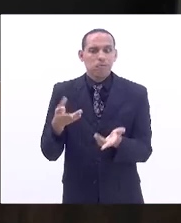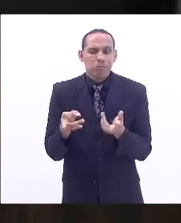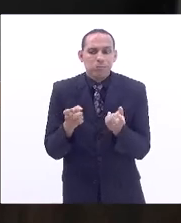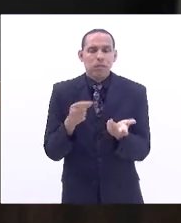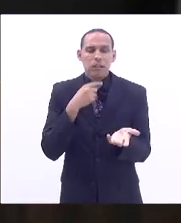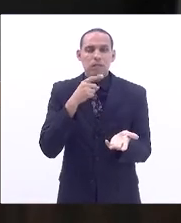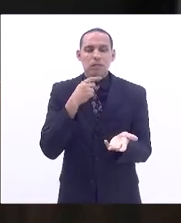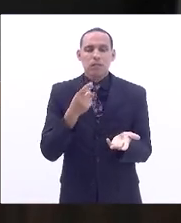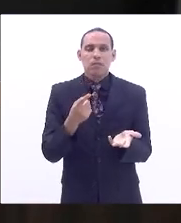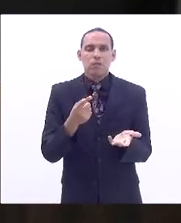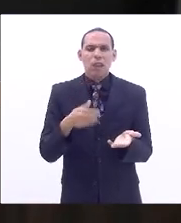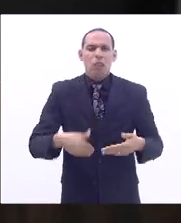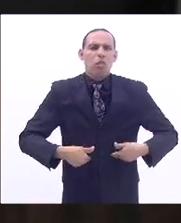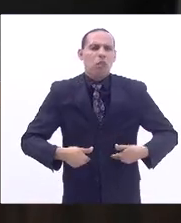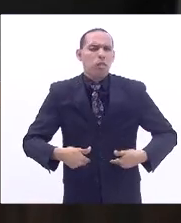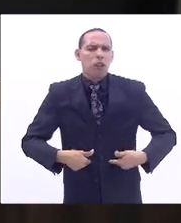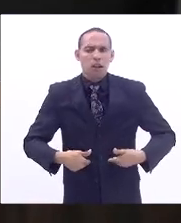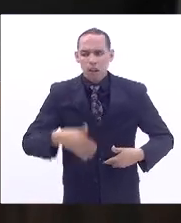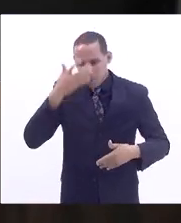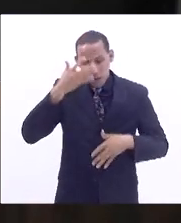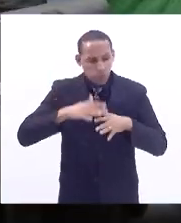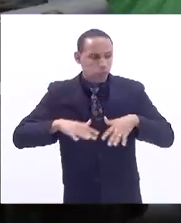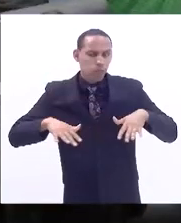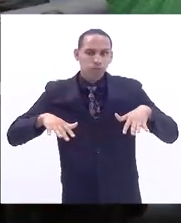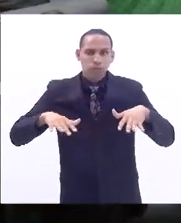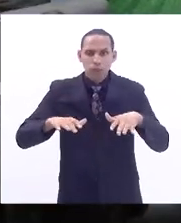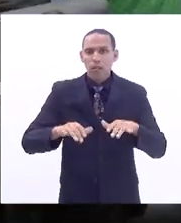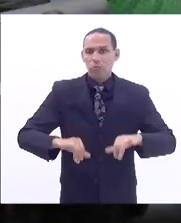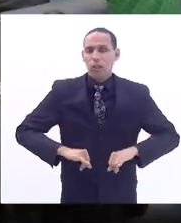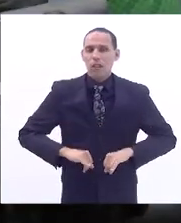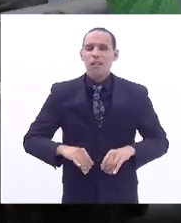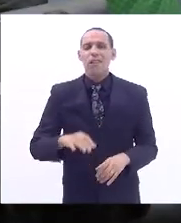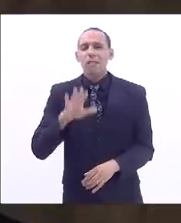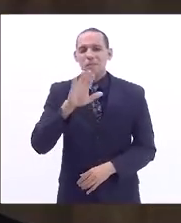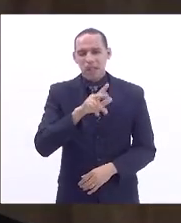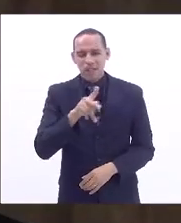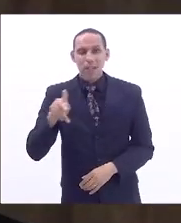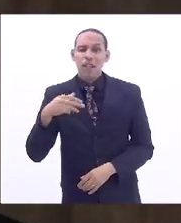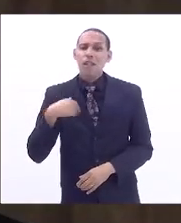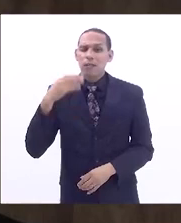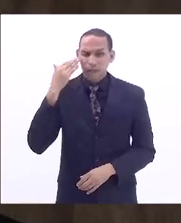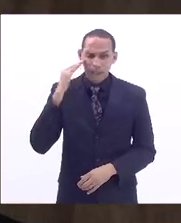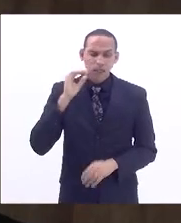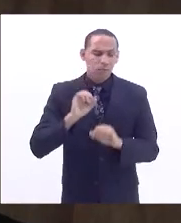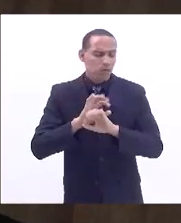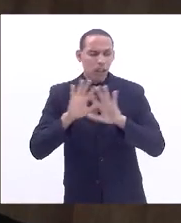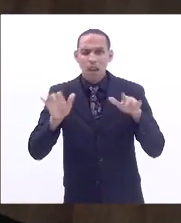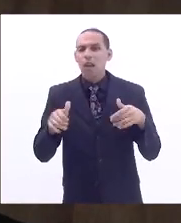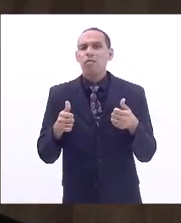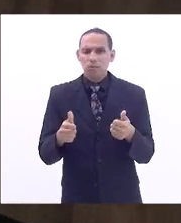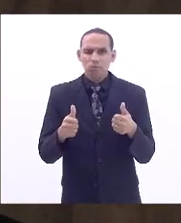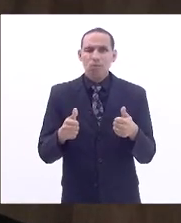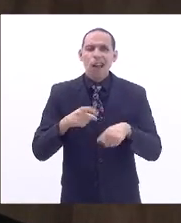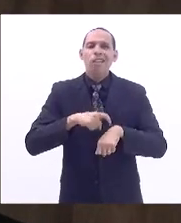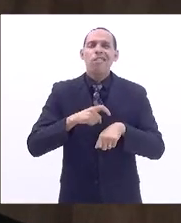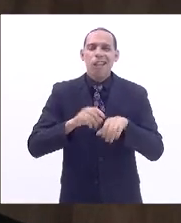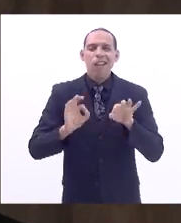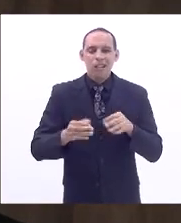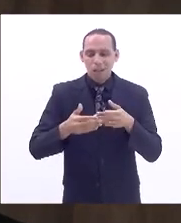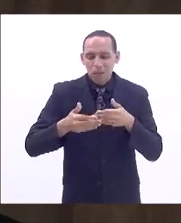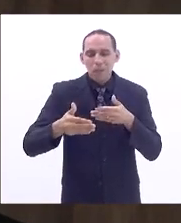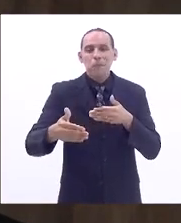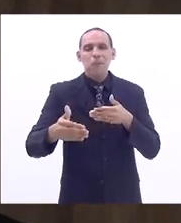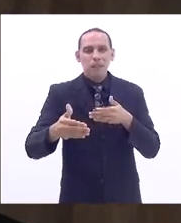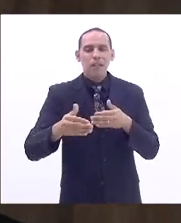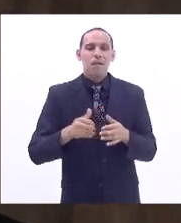fome tantas famílias estão passando infelizmente dente entendo óbvio que ao tempo certo